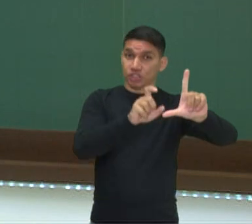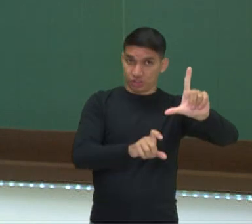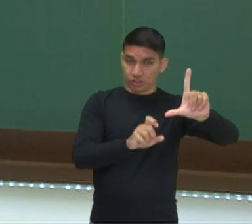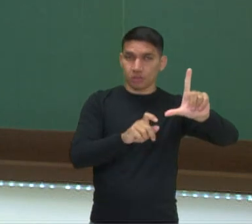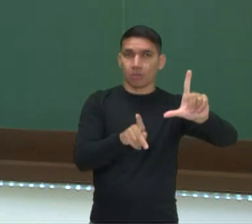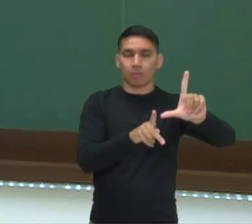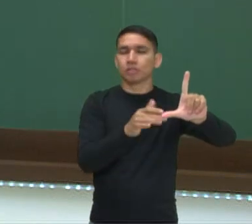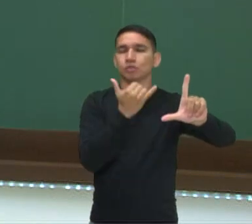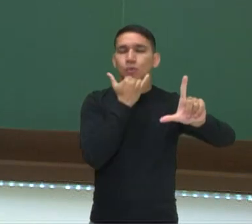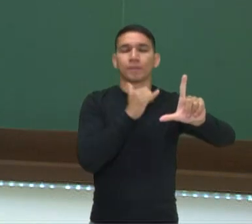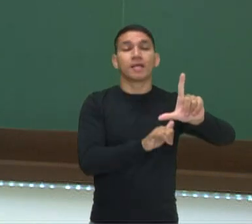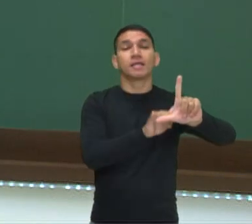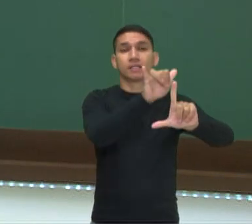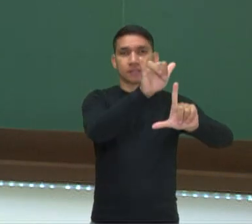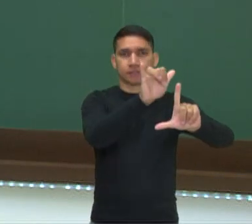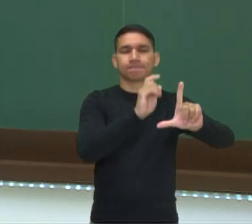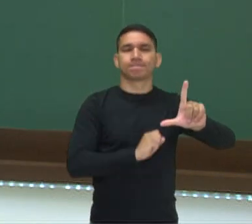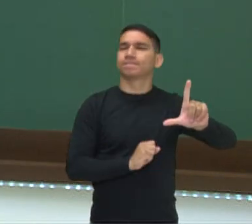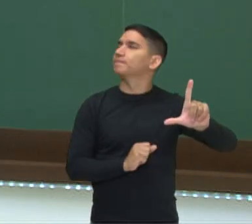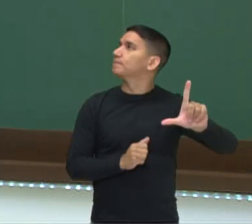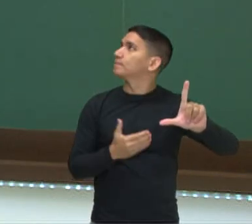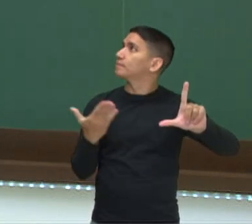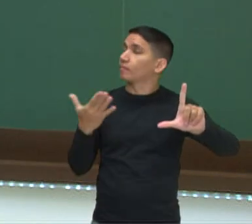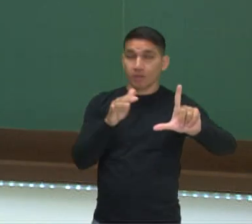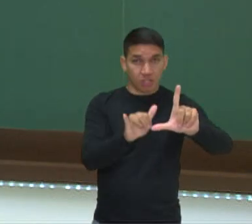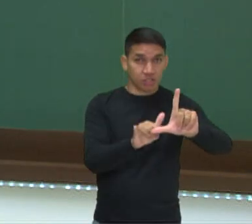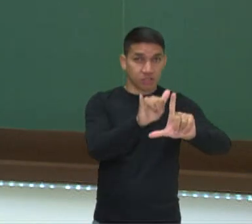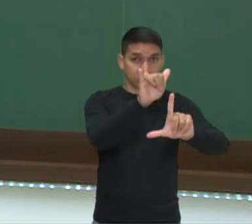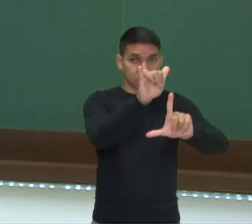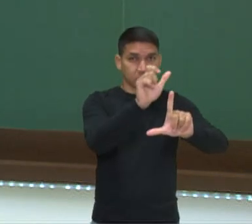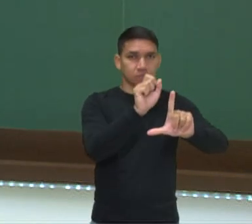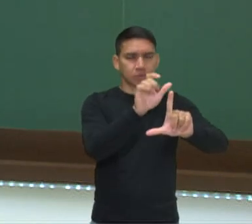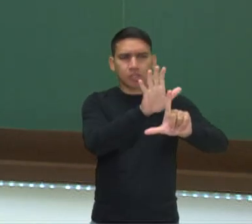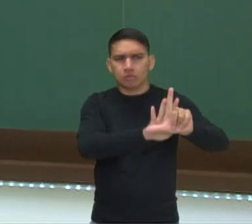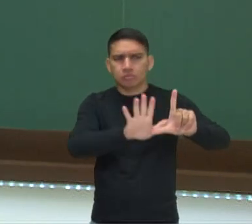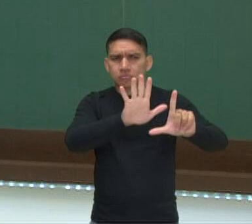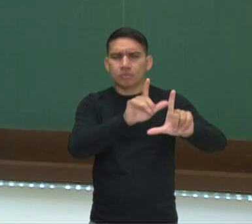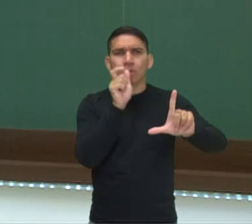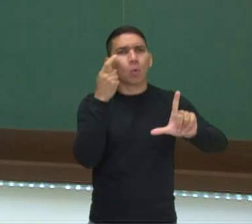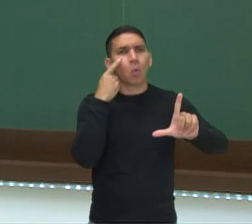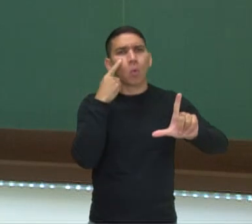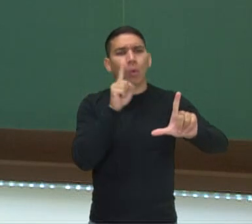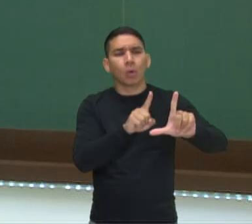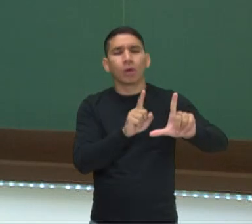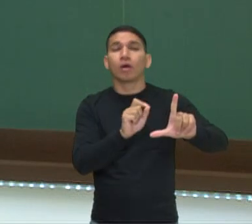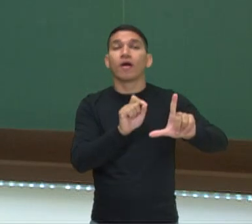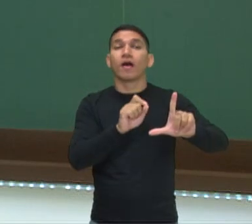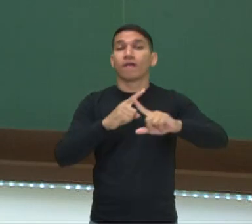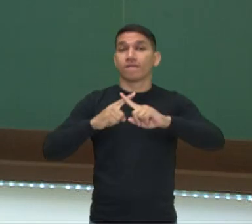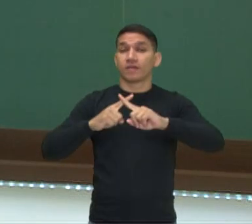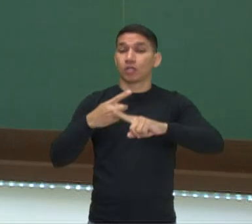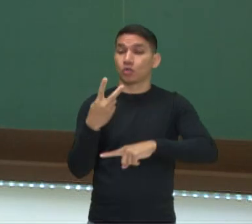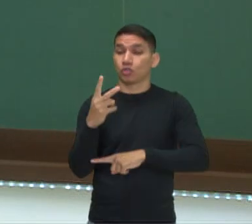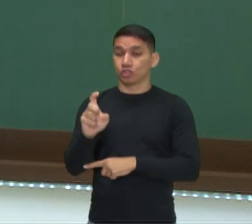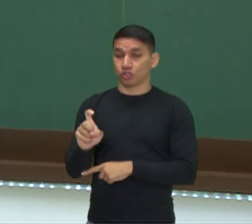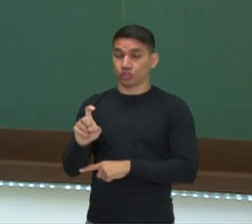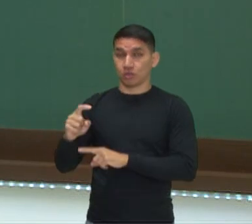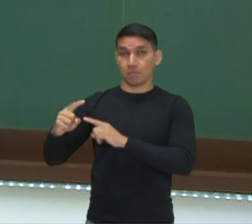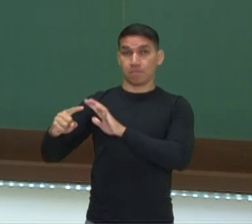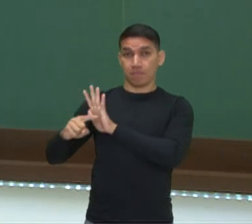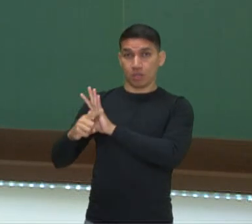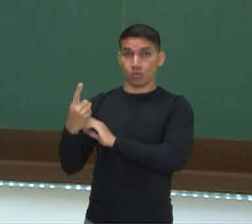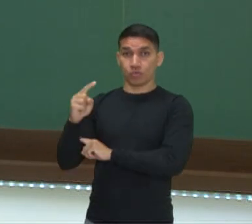y, desculpe, pontei uma coisa e falei outra. Mede y vezes 2x